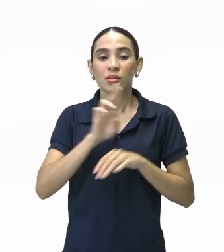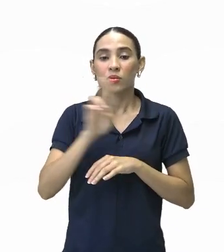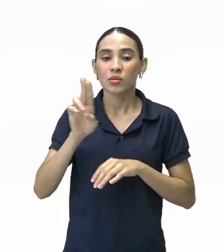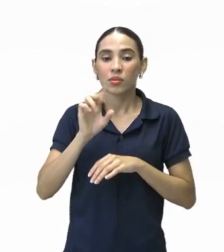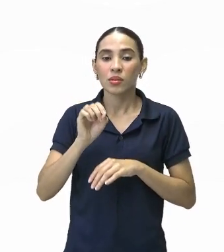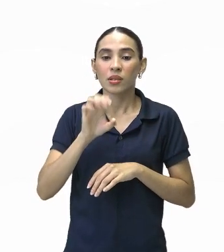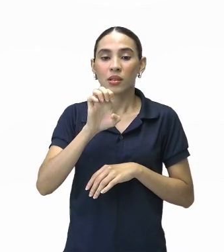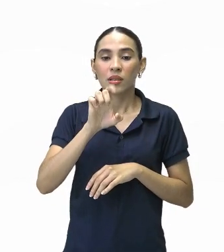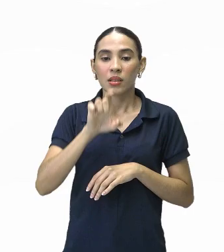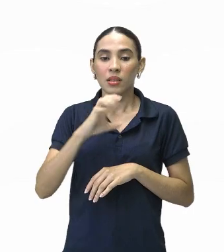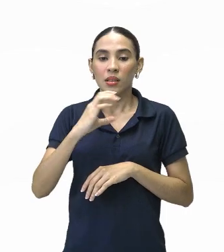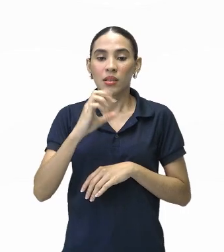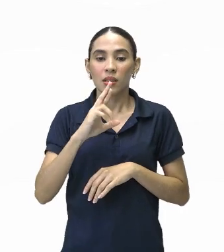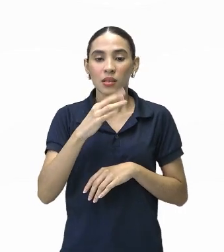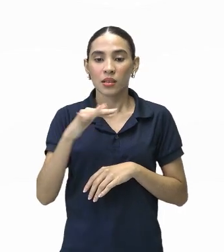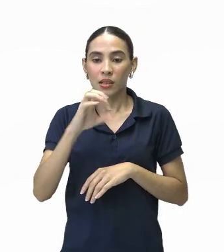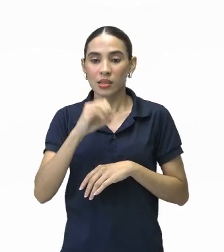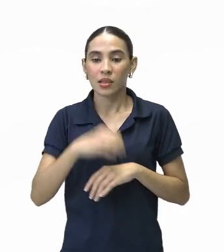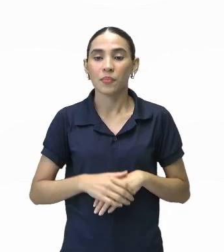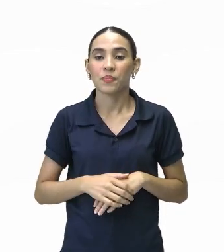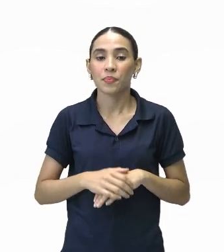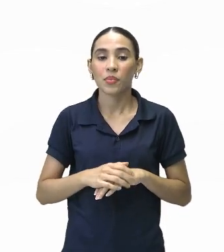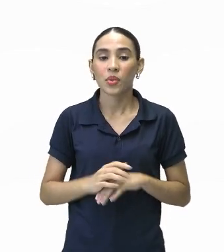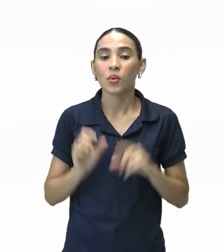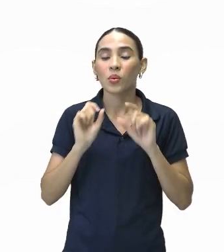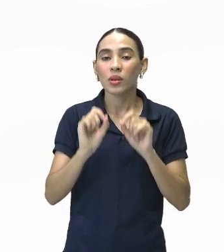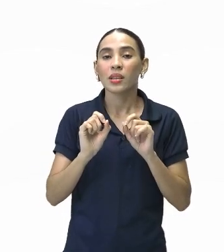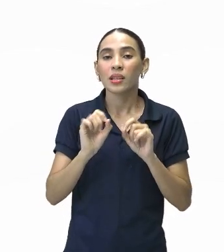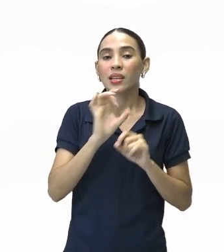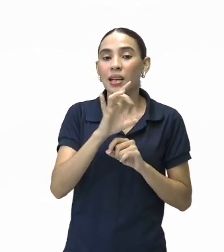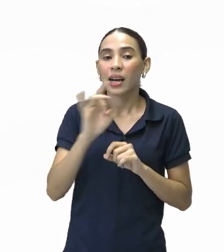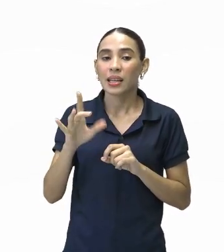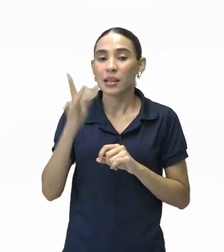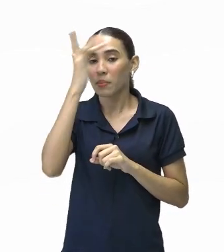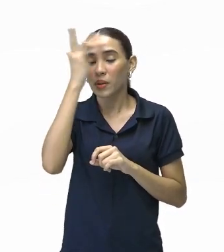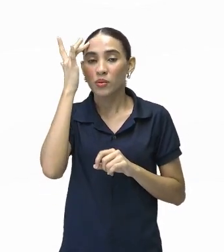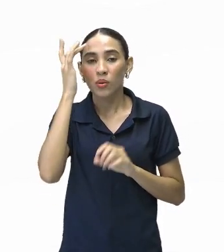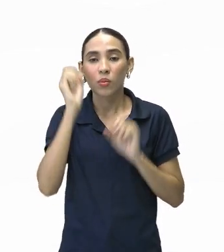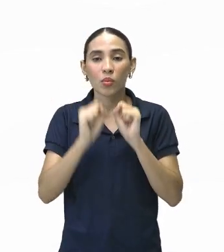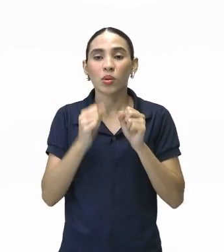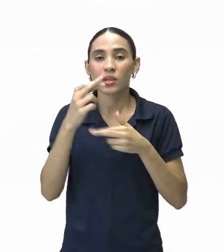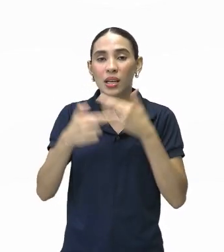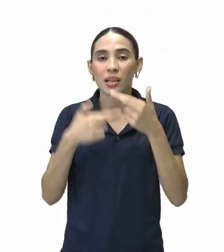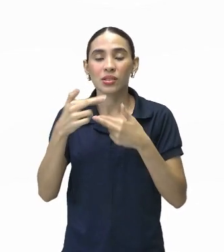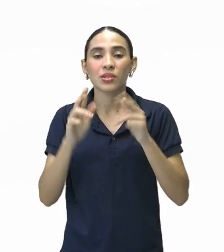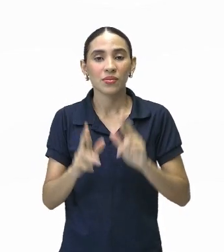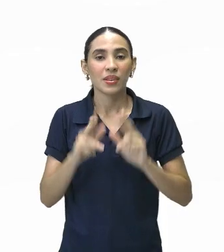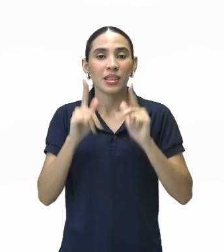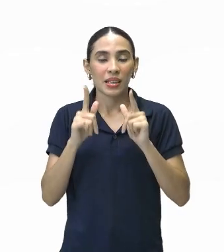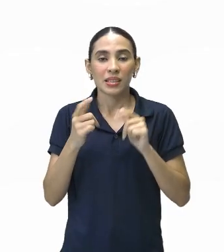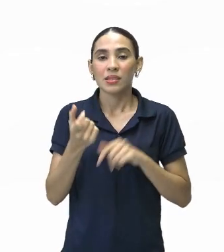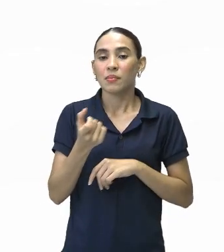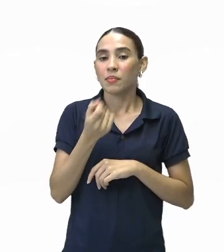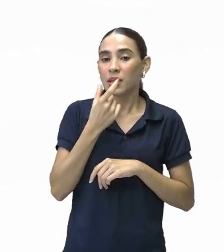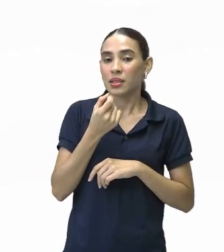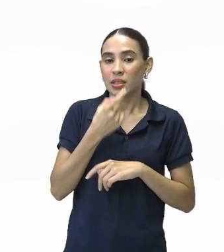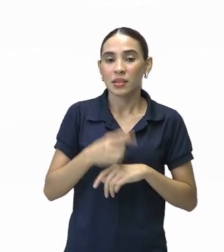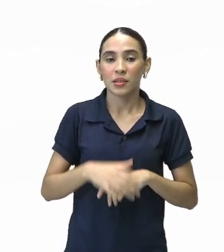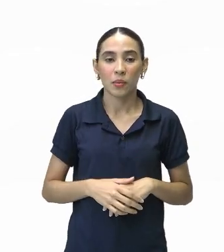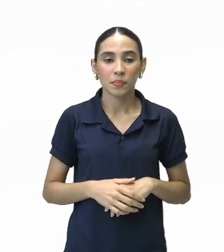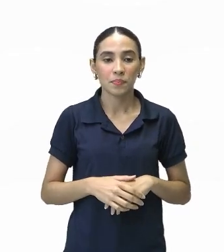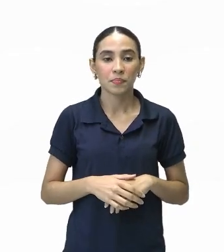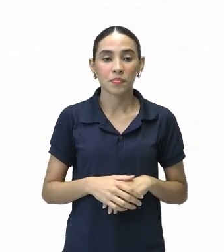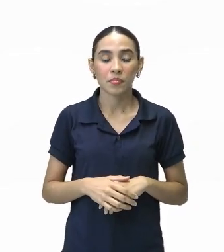chama excreção. Por que cada pessoa pode reagir diferente a essa